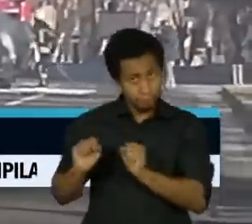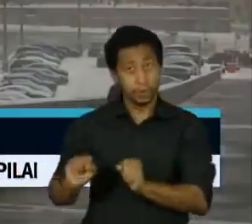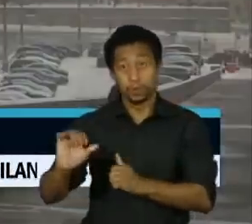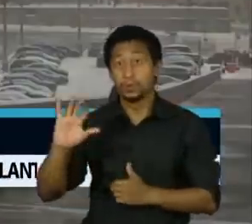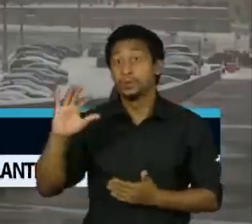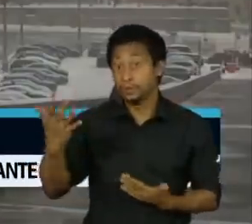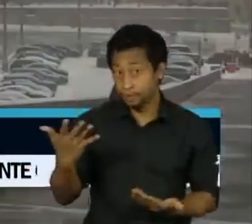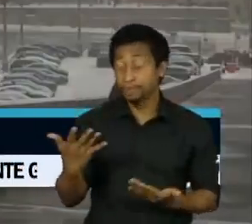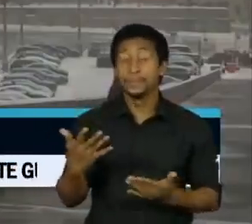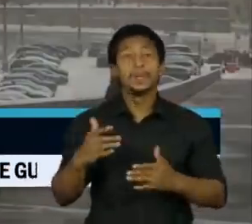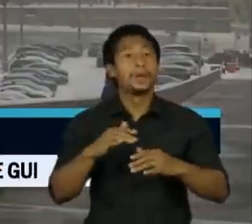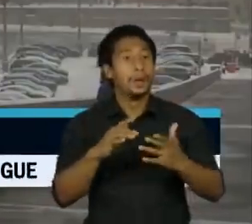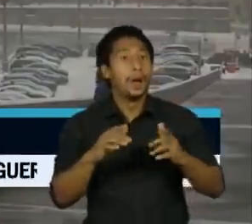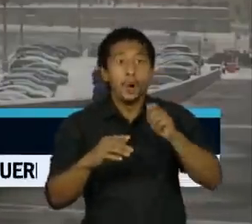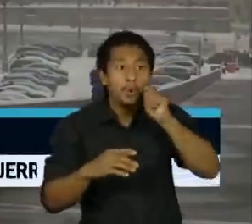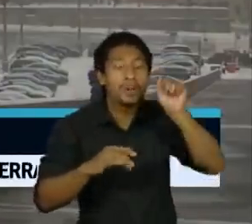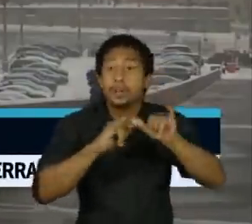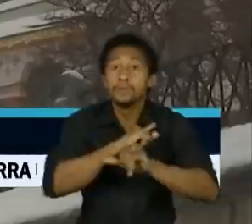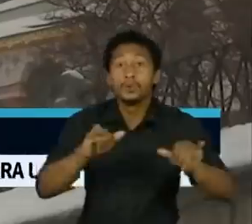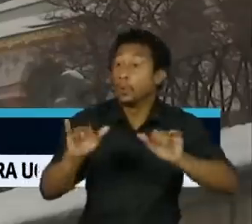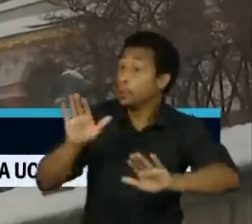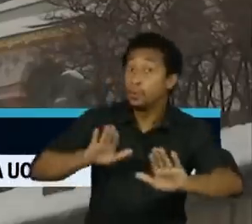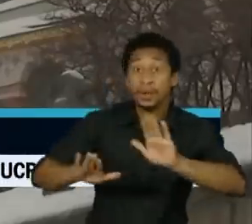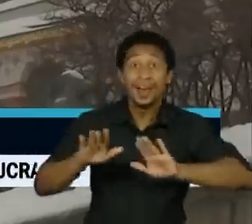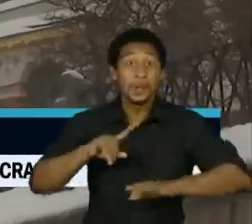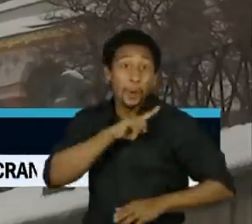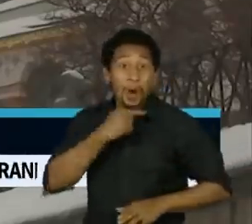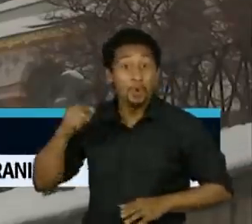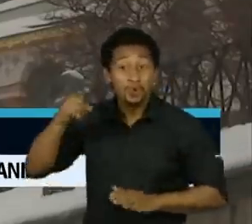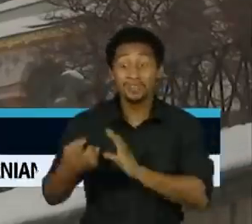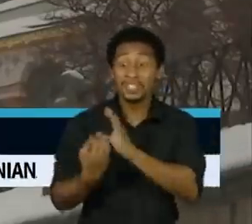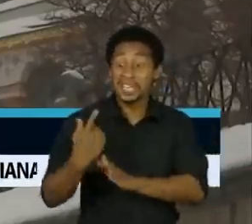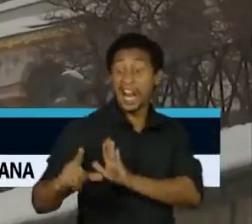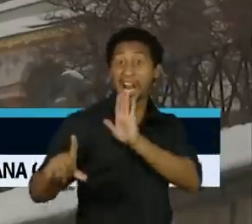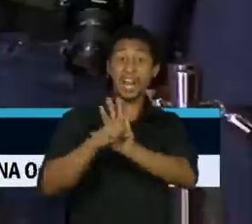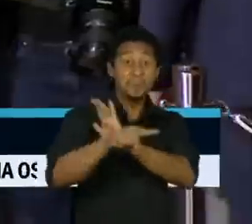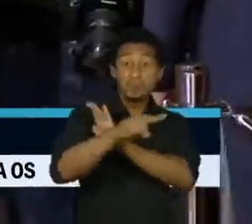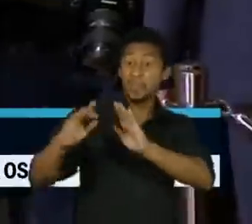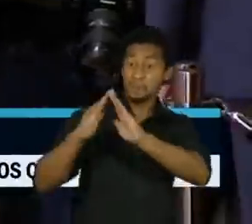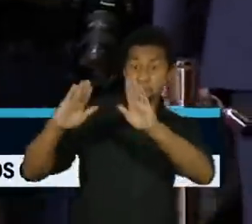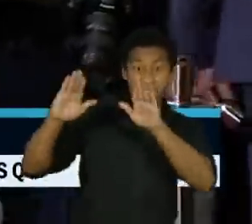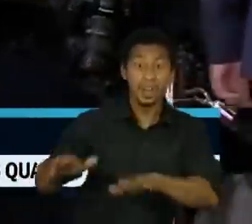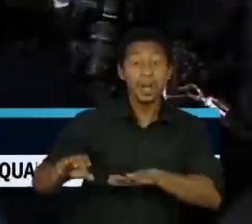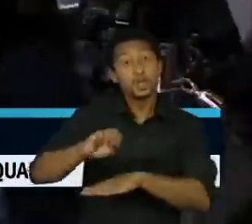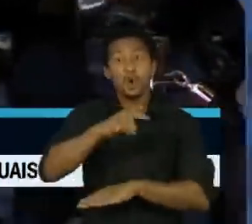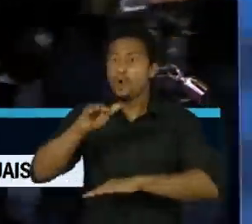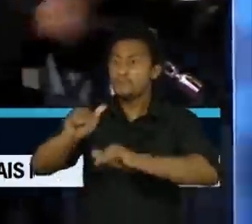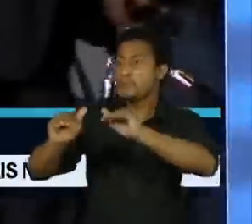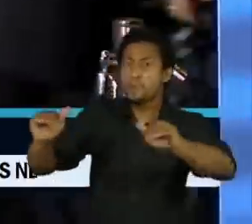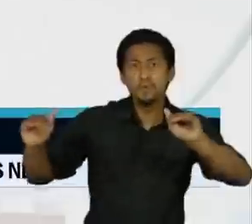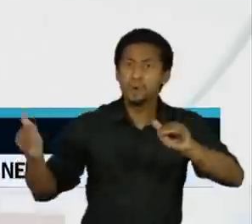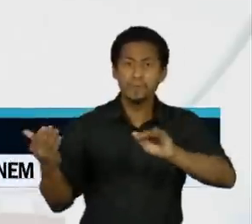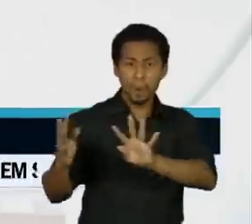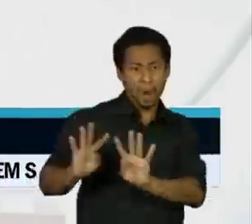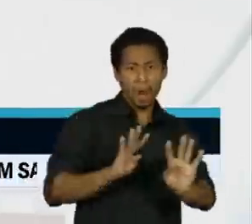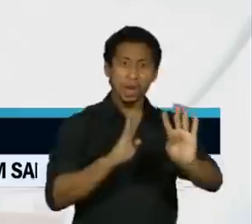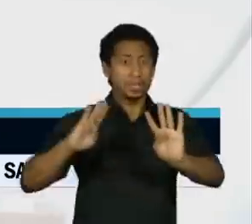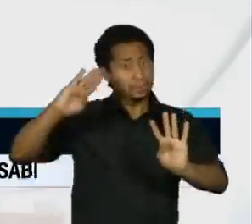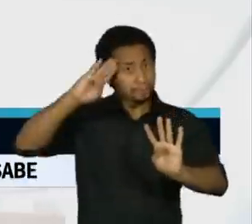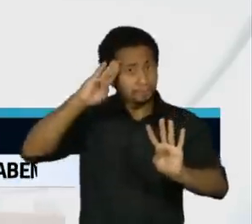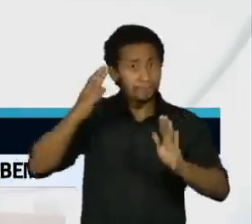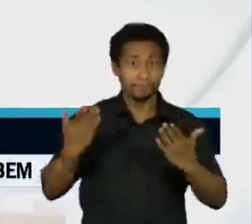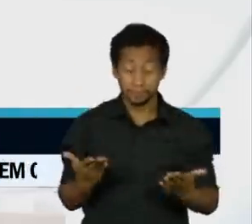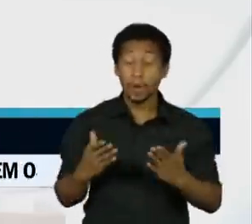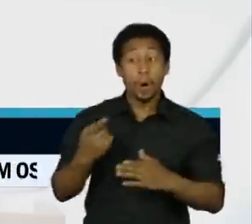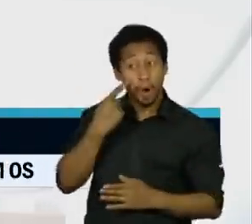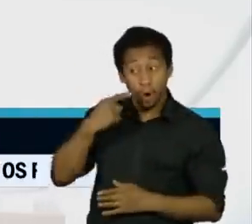essa medida. Isso afetaria cidadãos de qualquer nacionalidade que estejam em território russo. Hoje, a França recomendou a saída de franceses